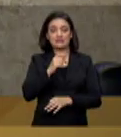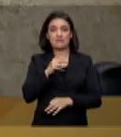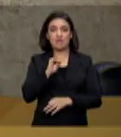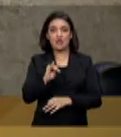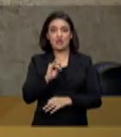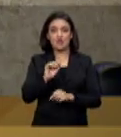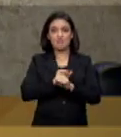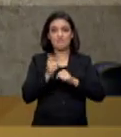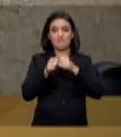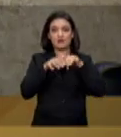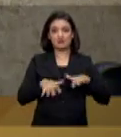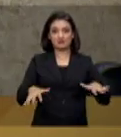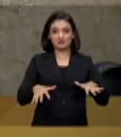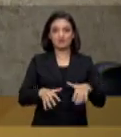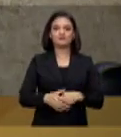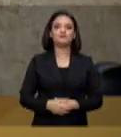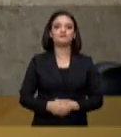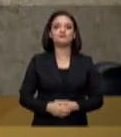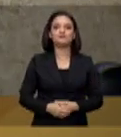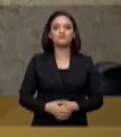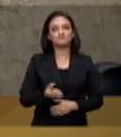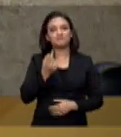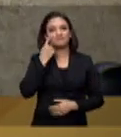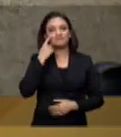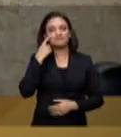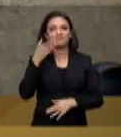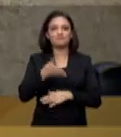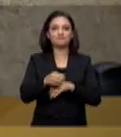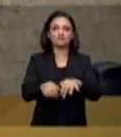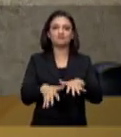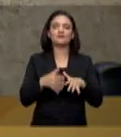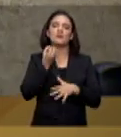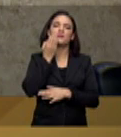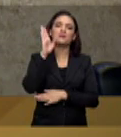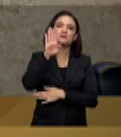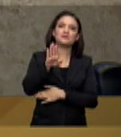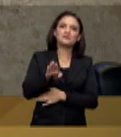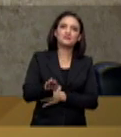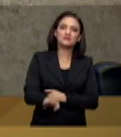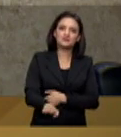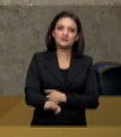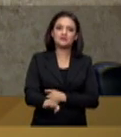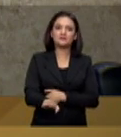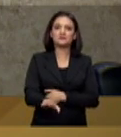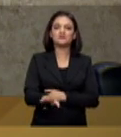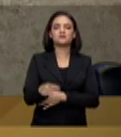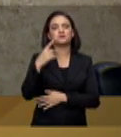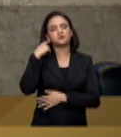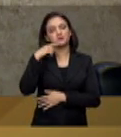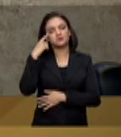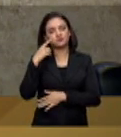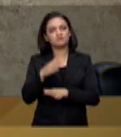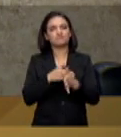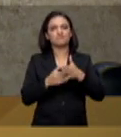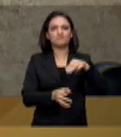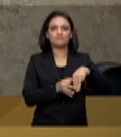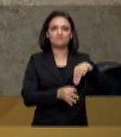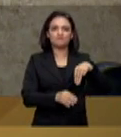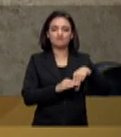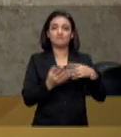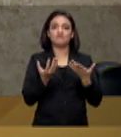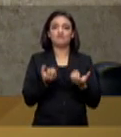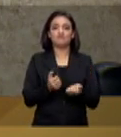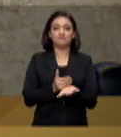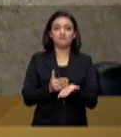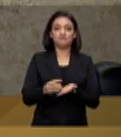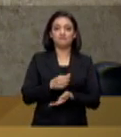Vamos acompanhar ao vivo direto do plenário. Boa tarde, senhores ministros, senhores advogados presentes. Vamos dar início à décima sessão